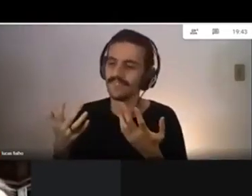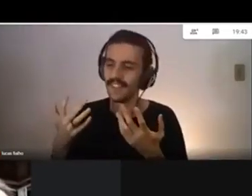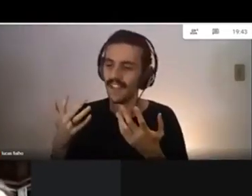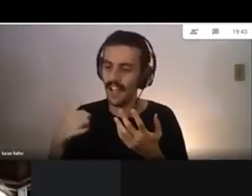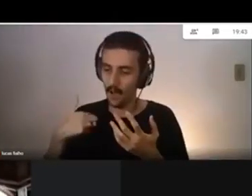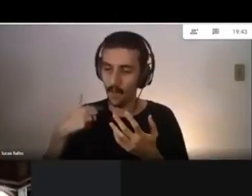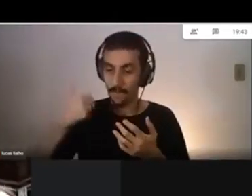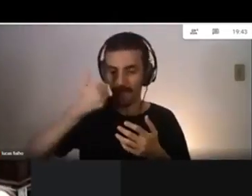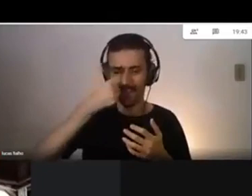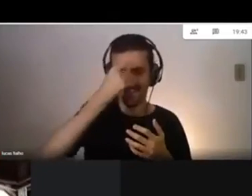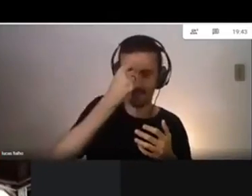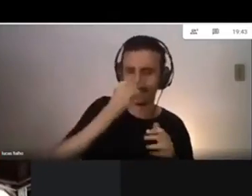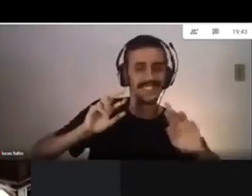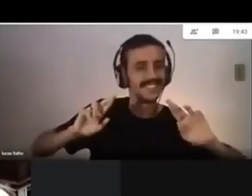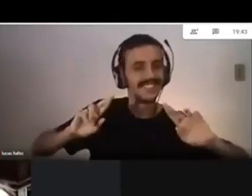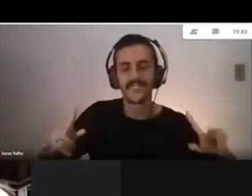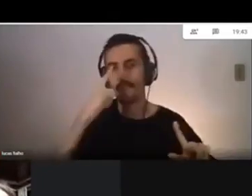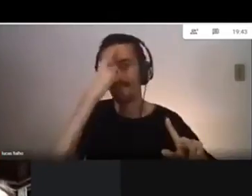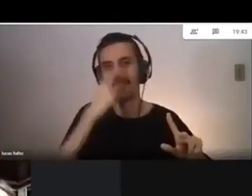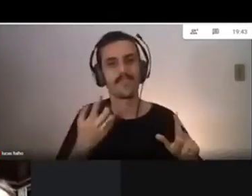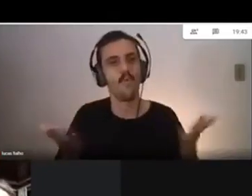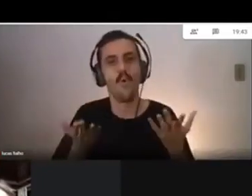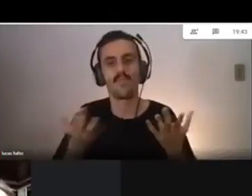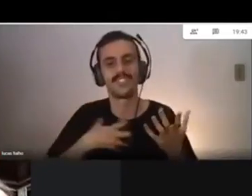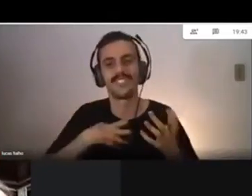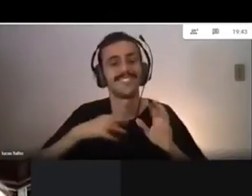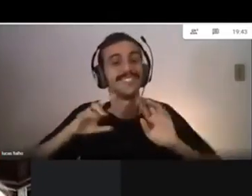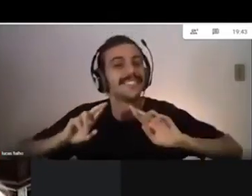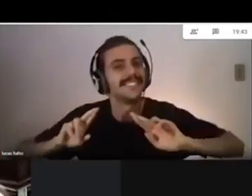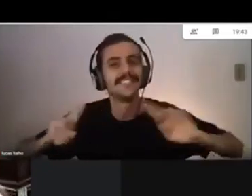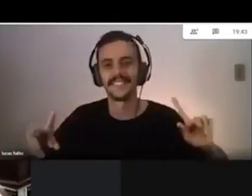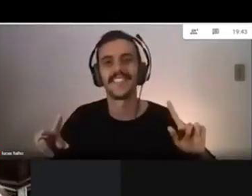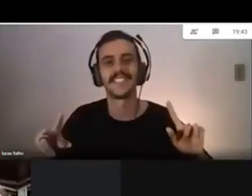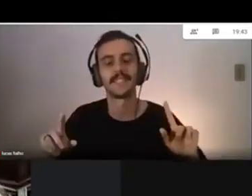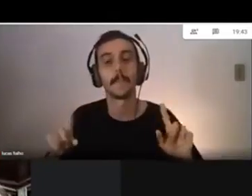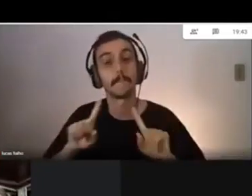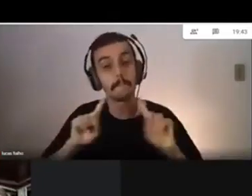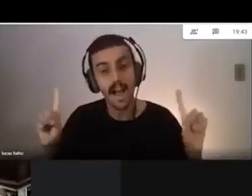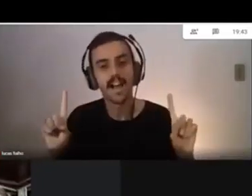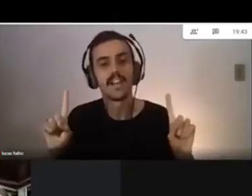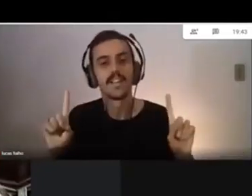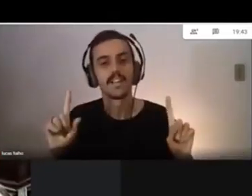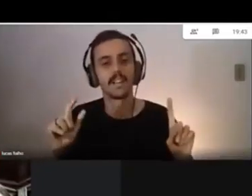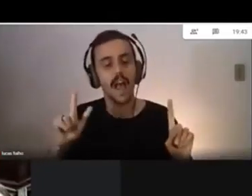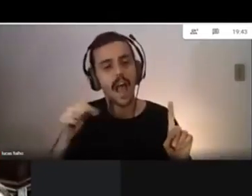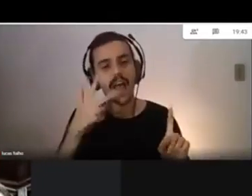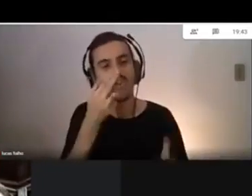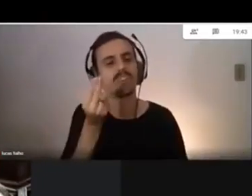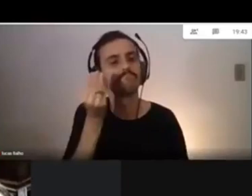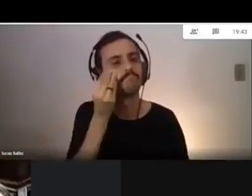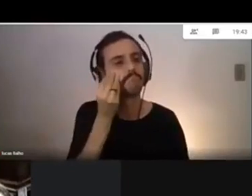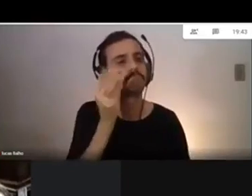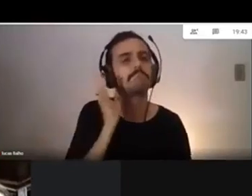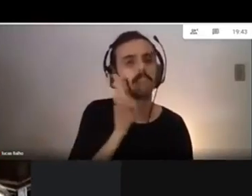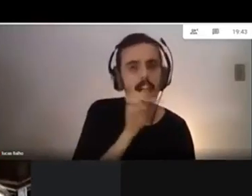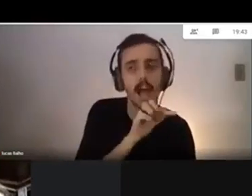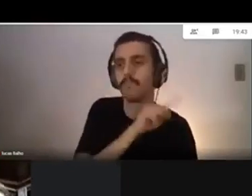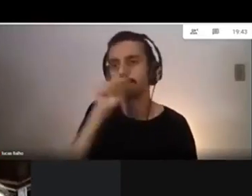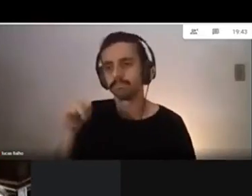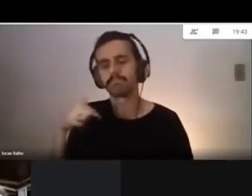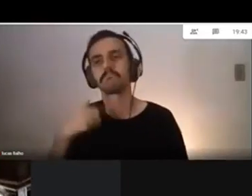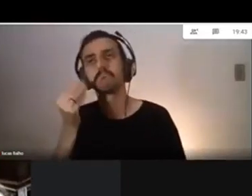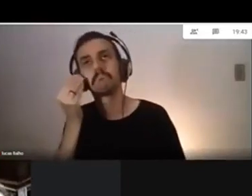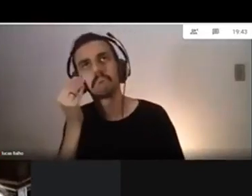desacomodaram, mas que trouxeram coisas muito, muito boas, assim, estão trazendo aí. Que legal